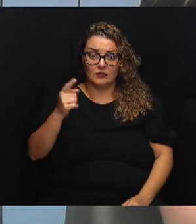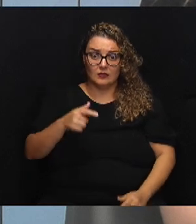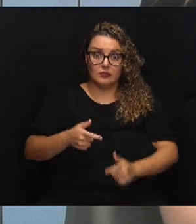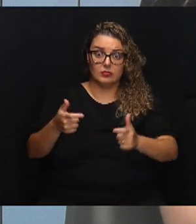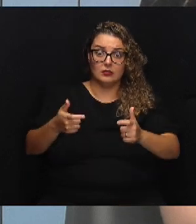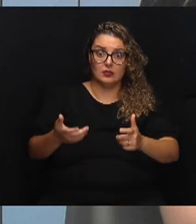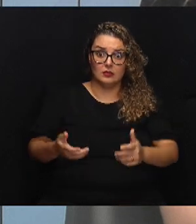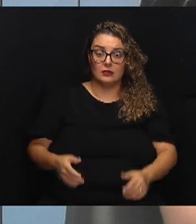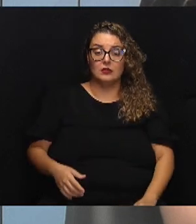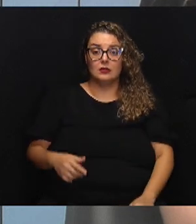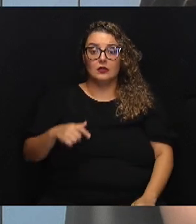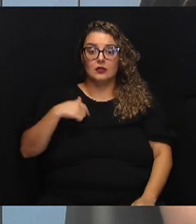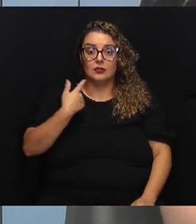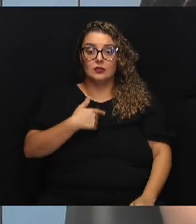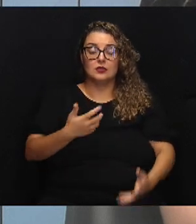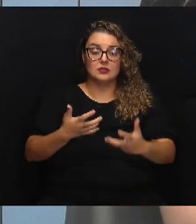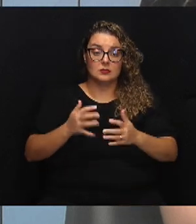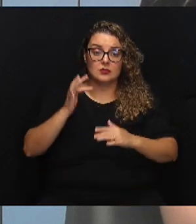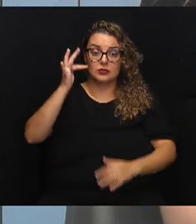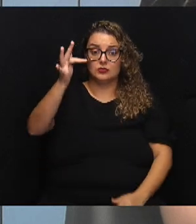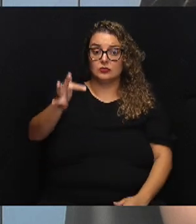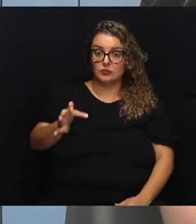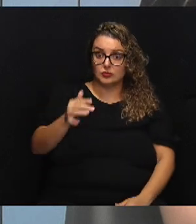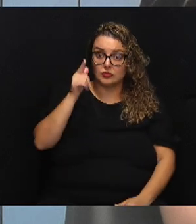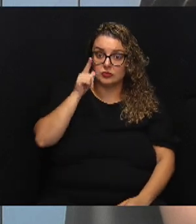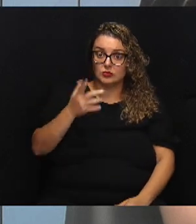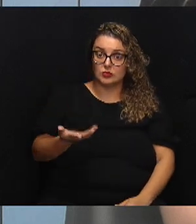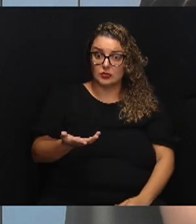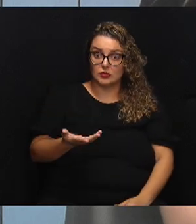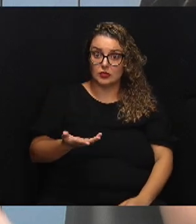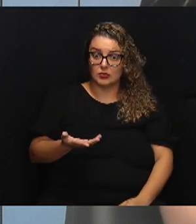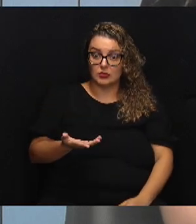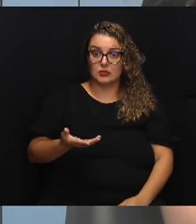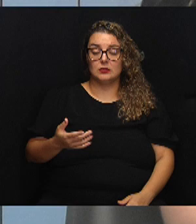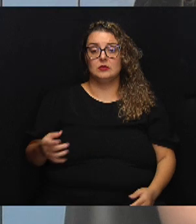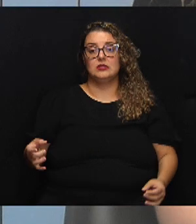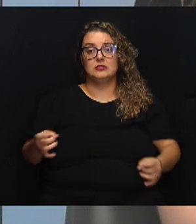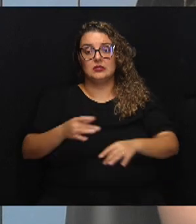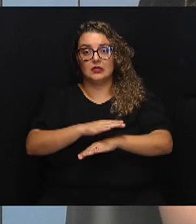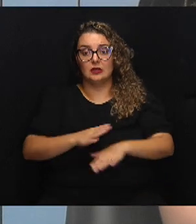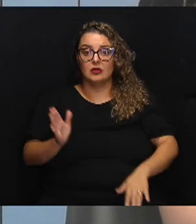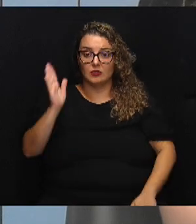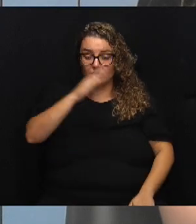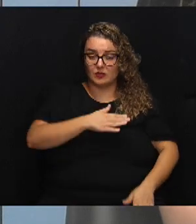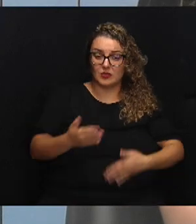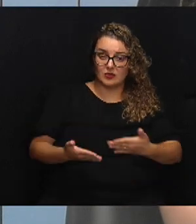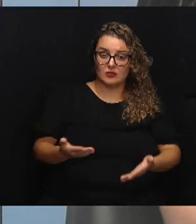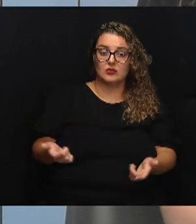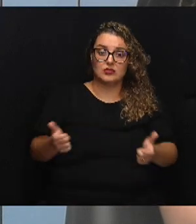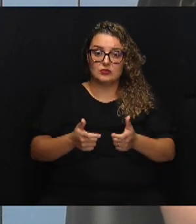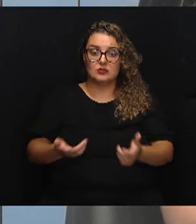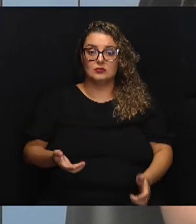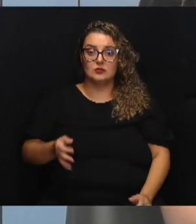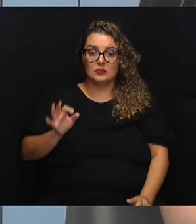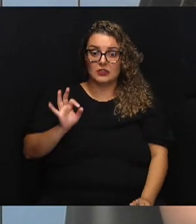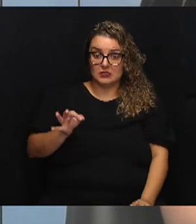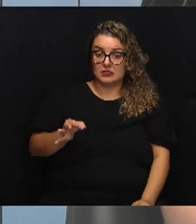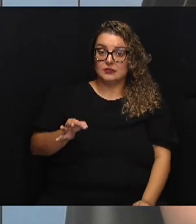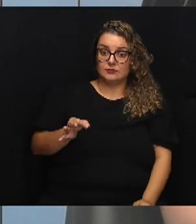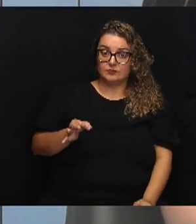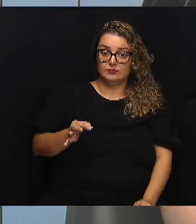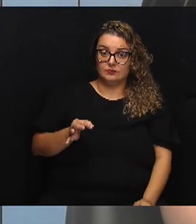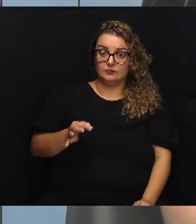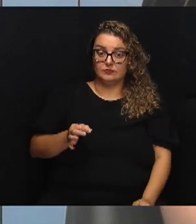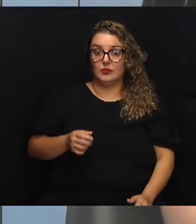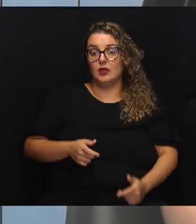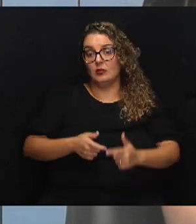né? A gente quer que no futuro a gente consiga, através desse combate aos maus tratos, isso diminua, mas com certeza isso vai acabar